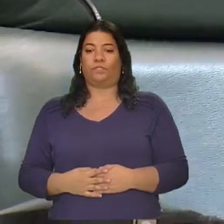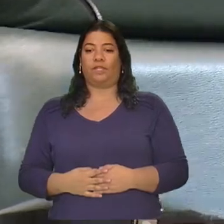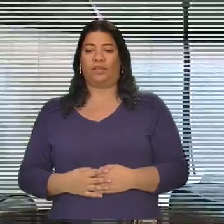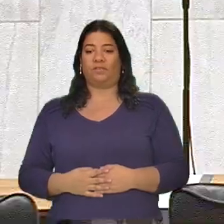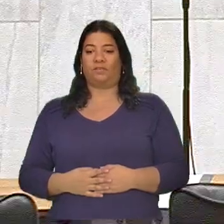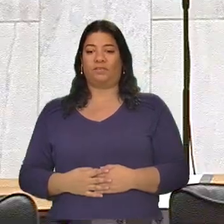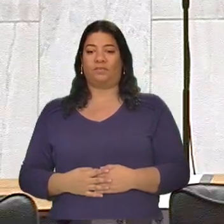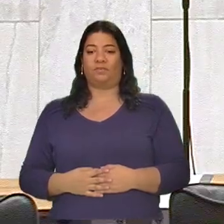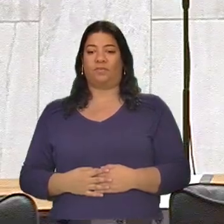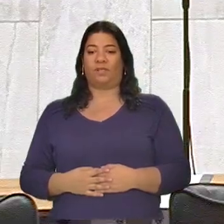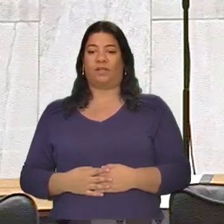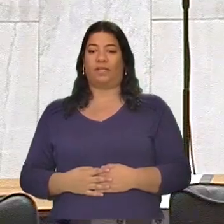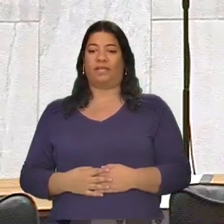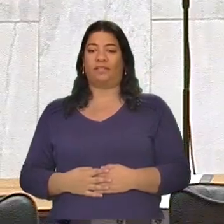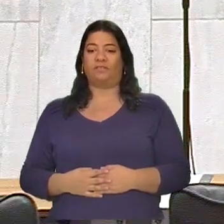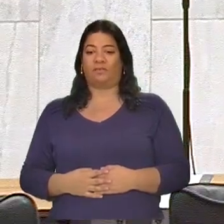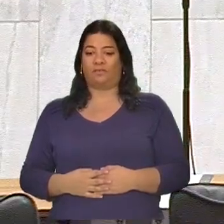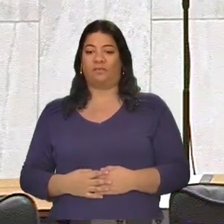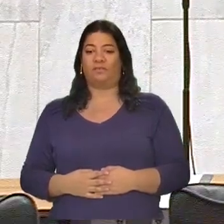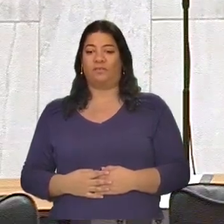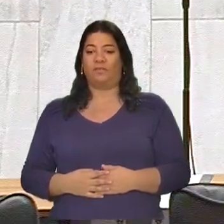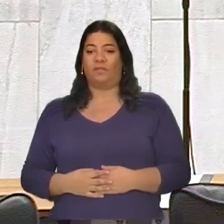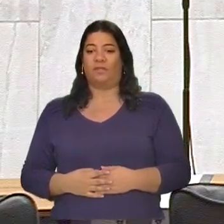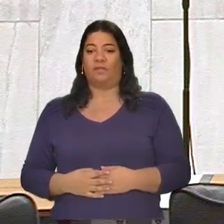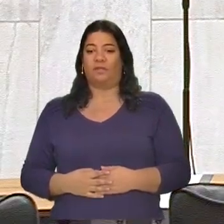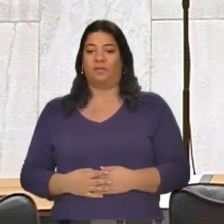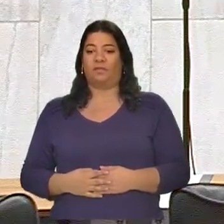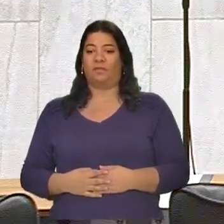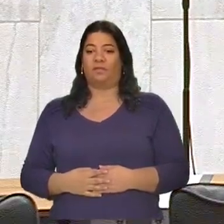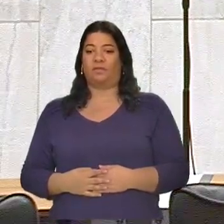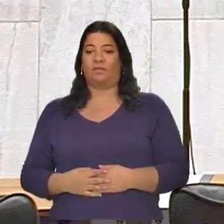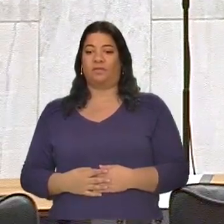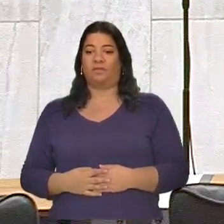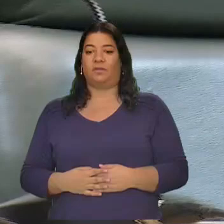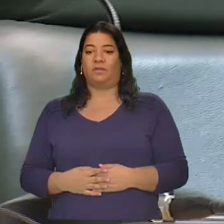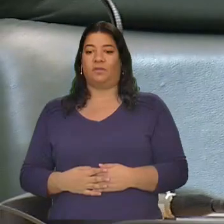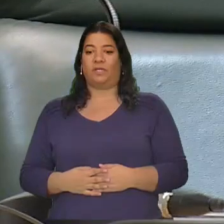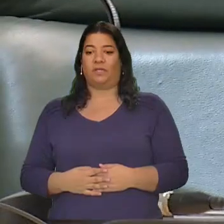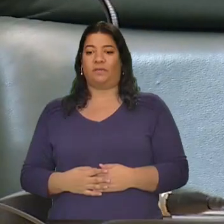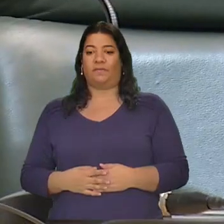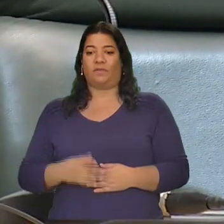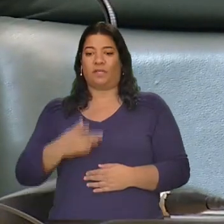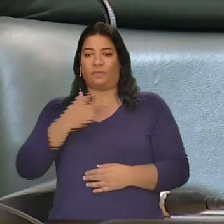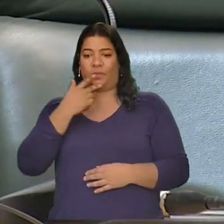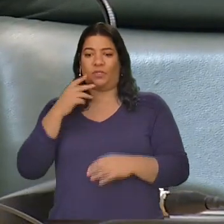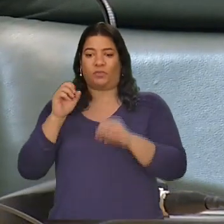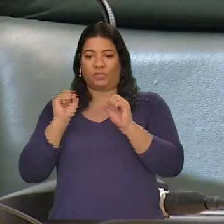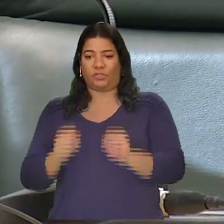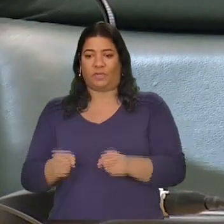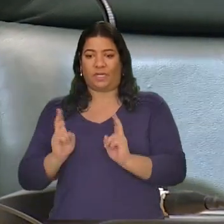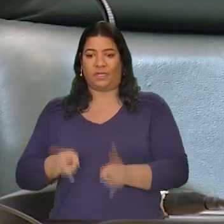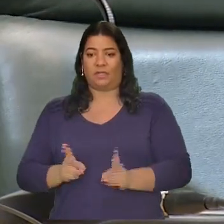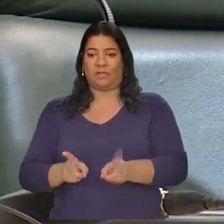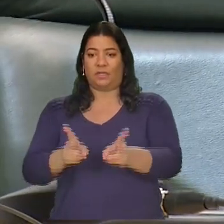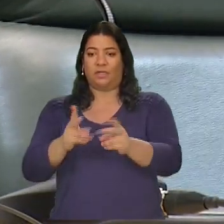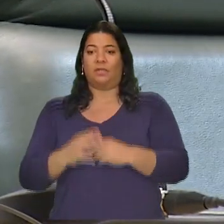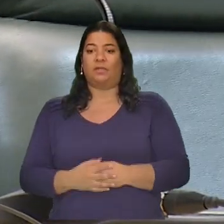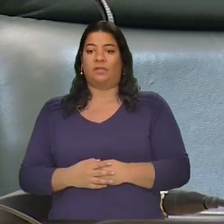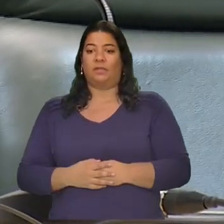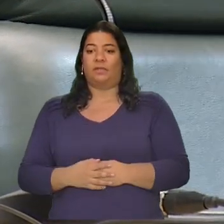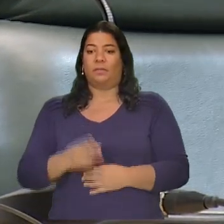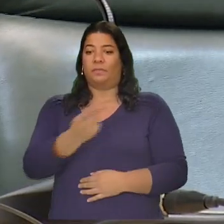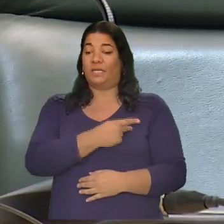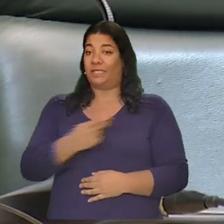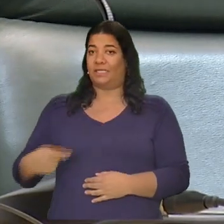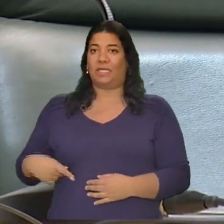não é tão continuado gerando a palavra o deputado giannazi presidente como